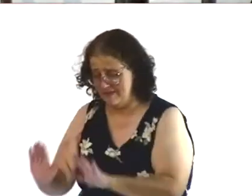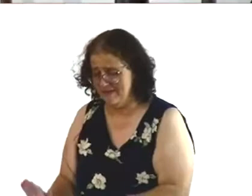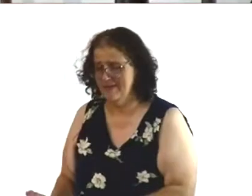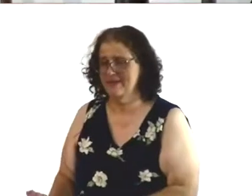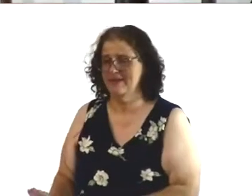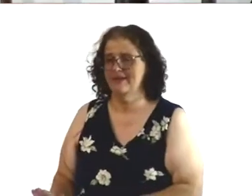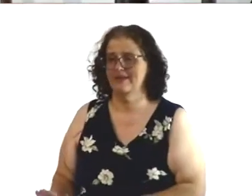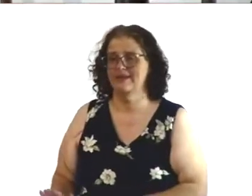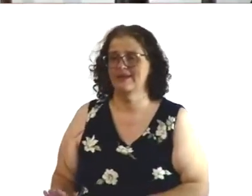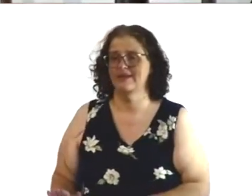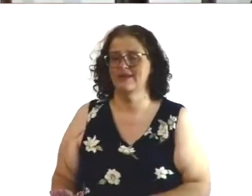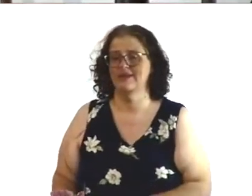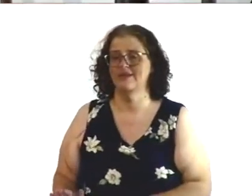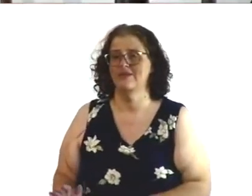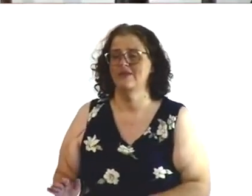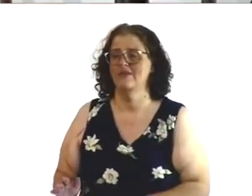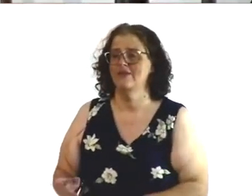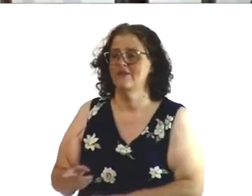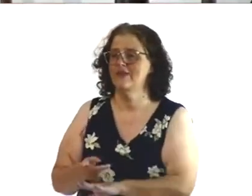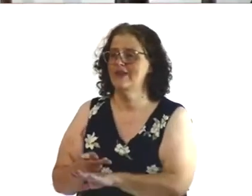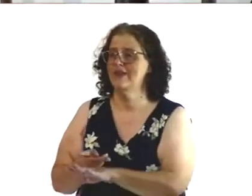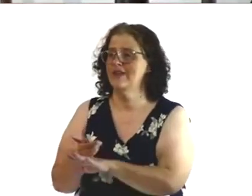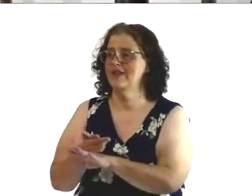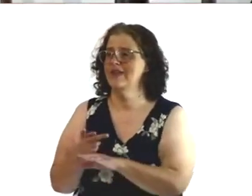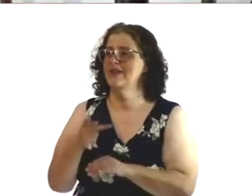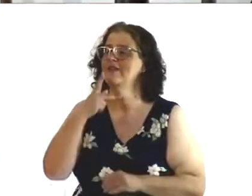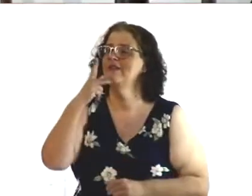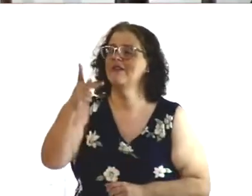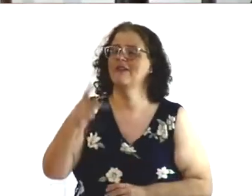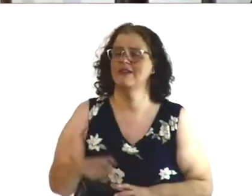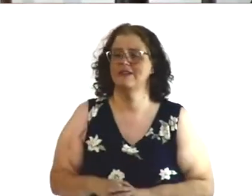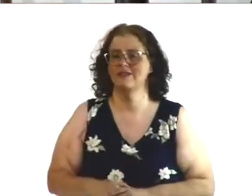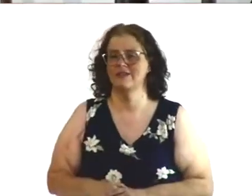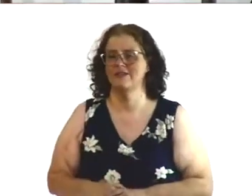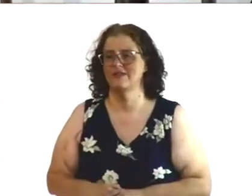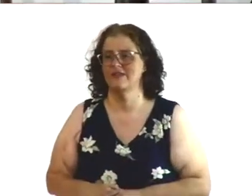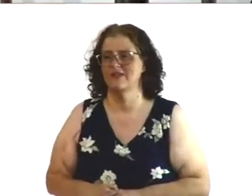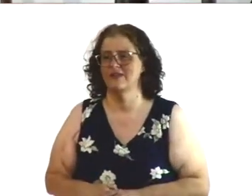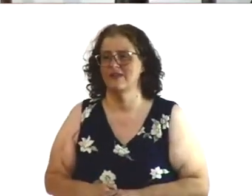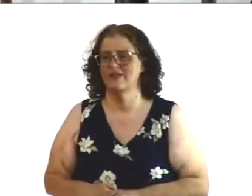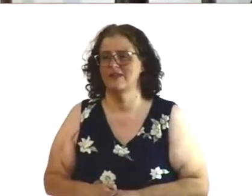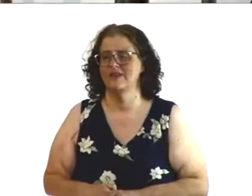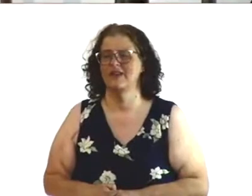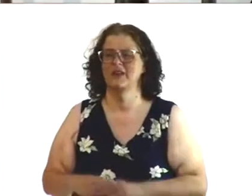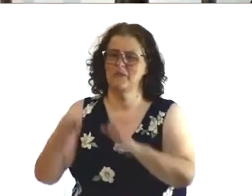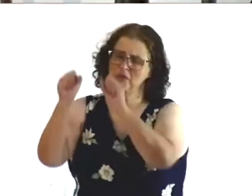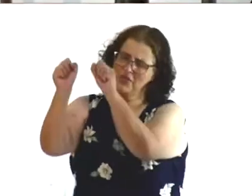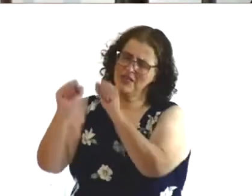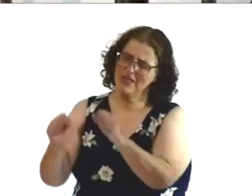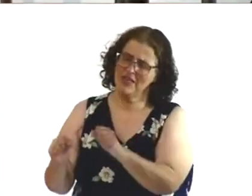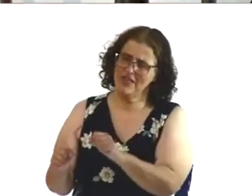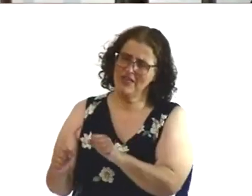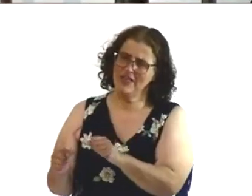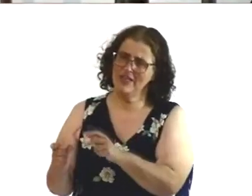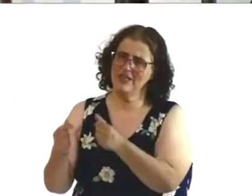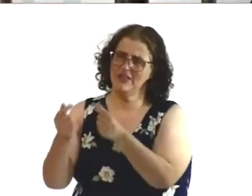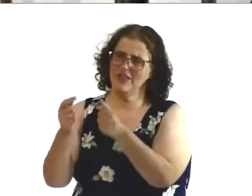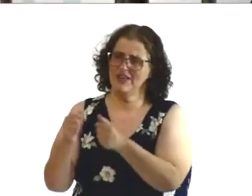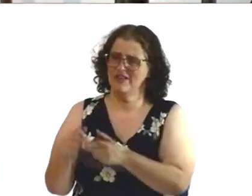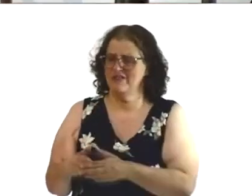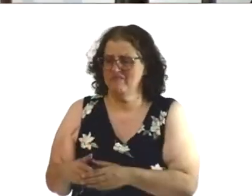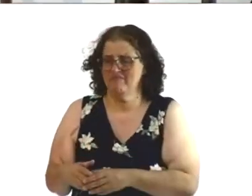medir forças com Jesus. Vai dizer: ele pode ter poder, mas não vai me dominar